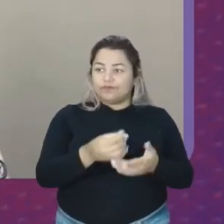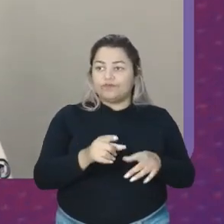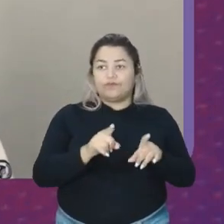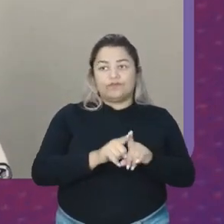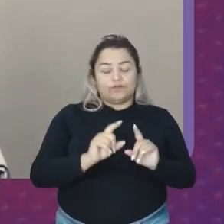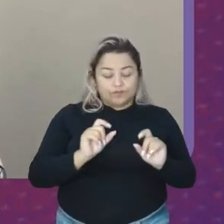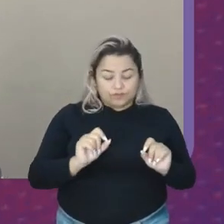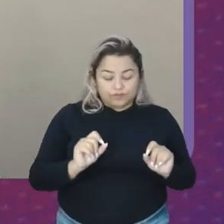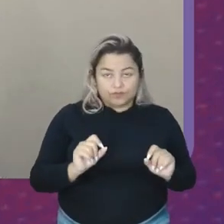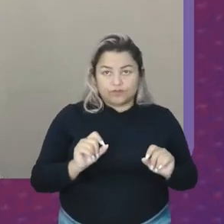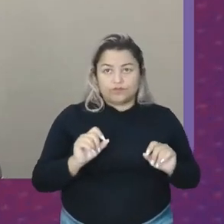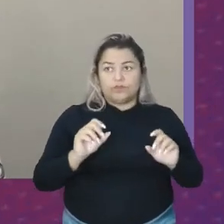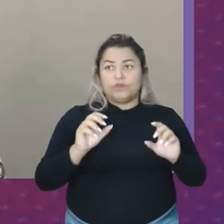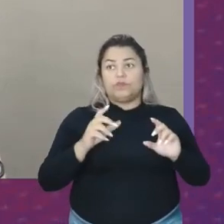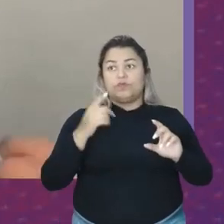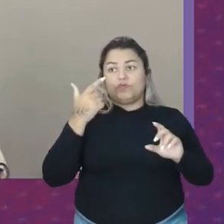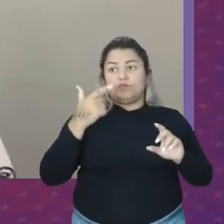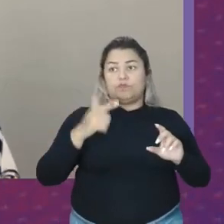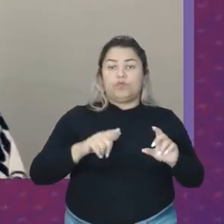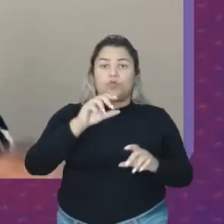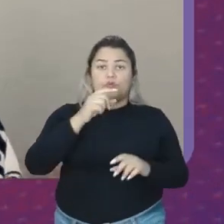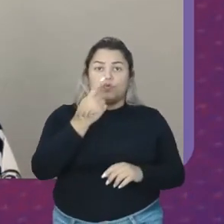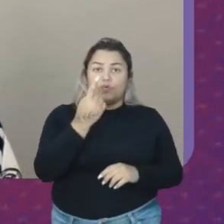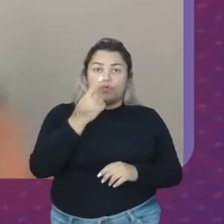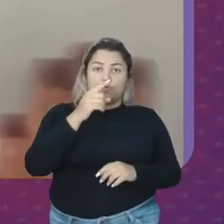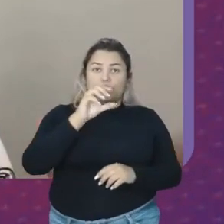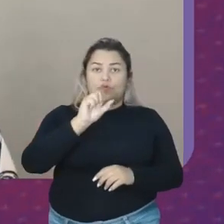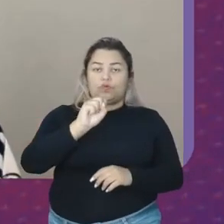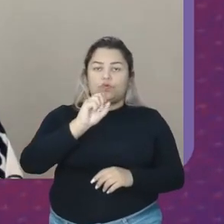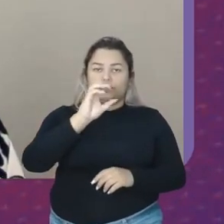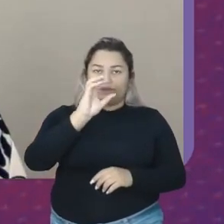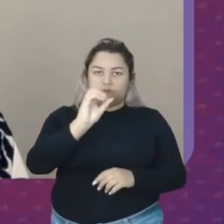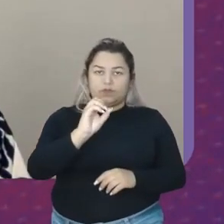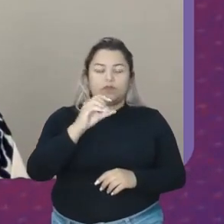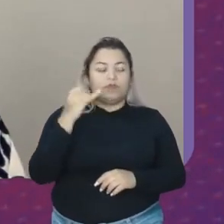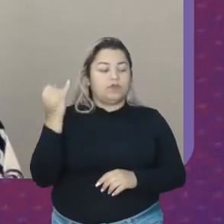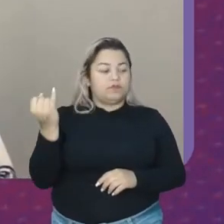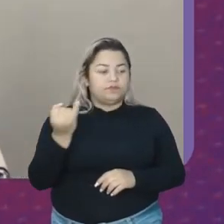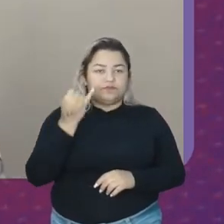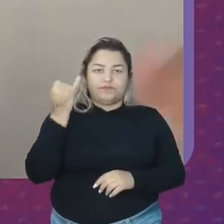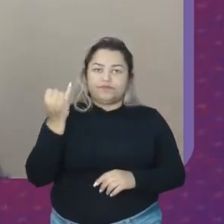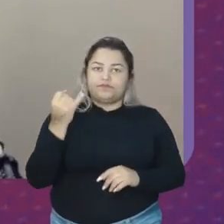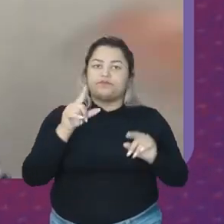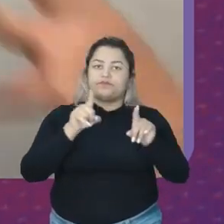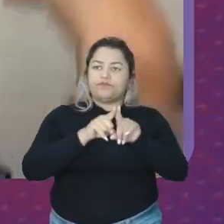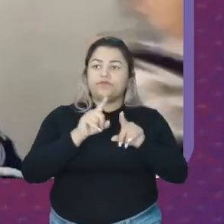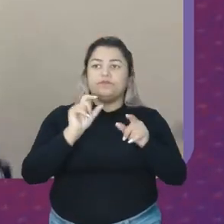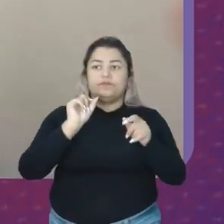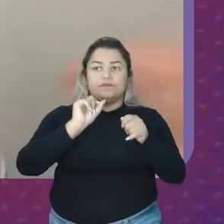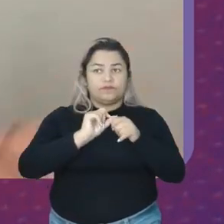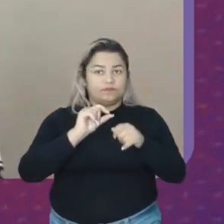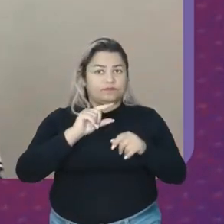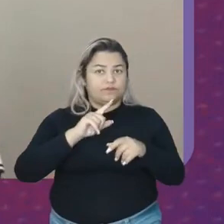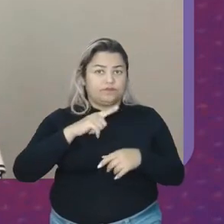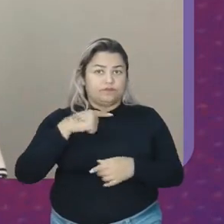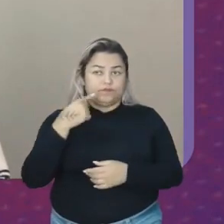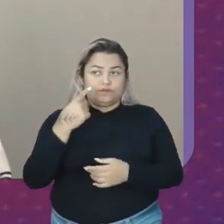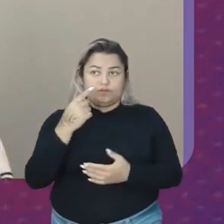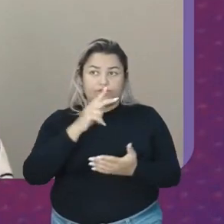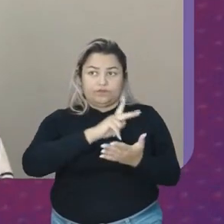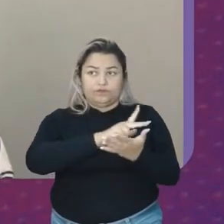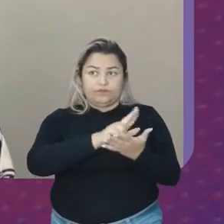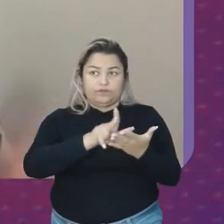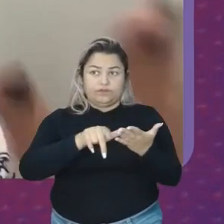LIG 180 também é um objetivo fundamental, porque ele faz com que nos diversos rincões